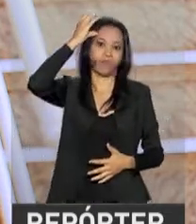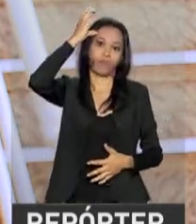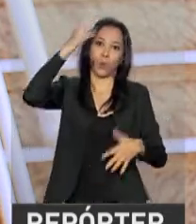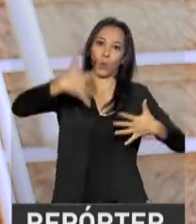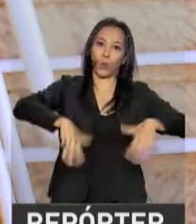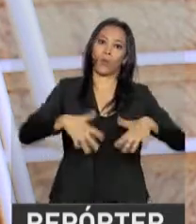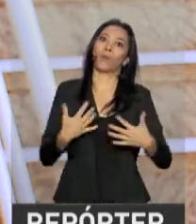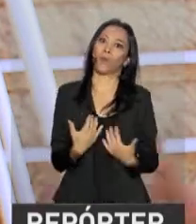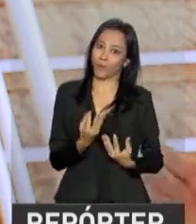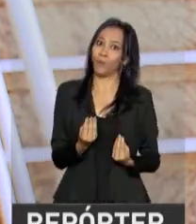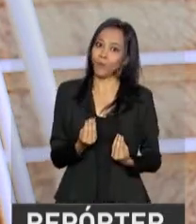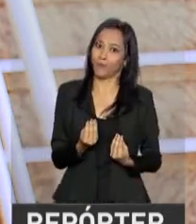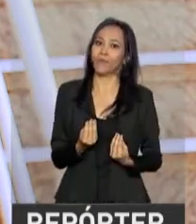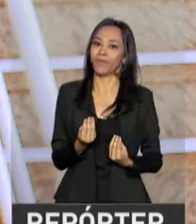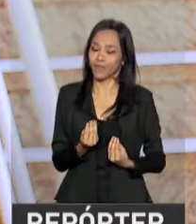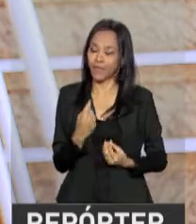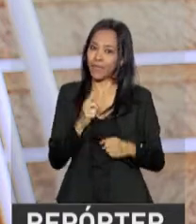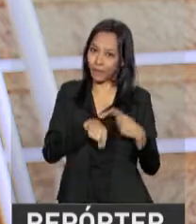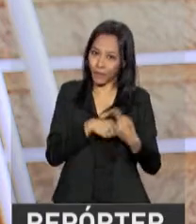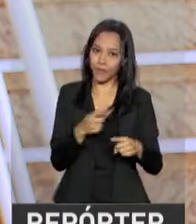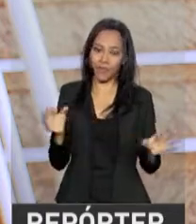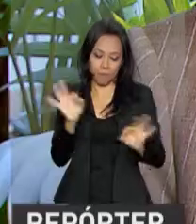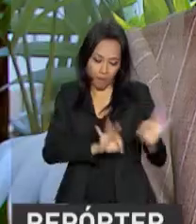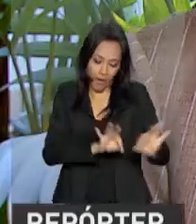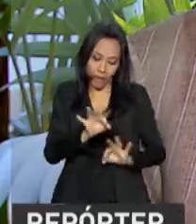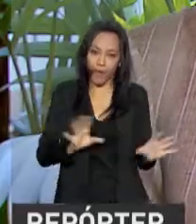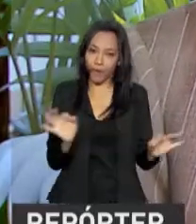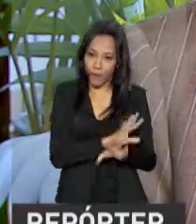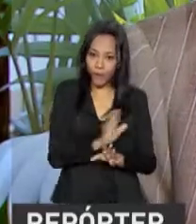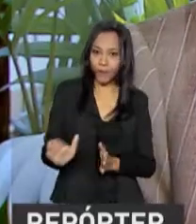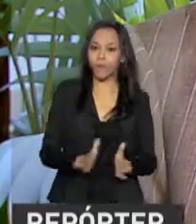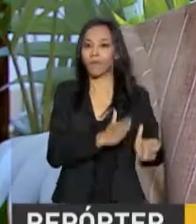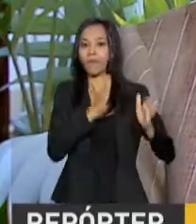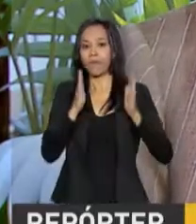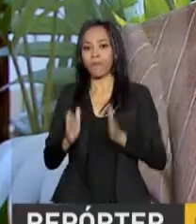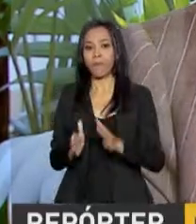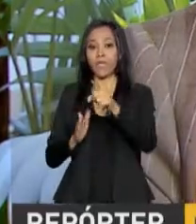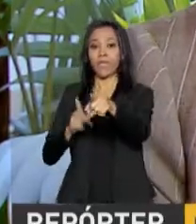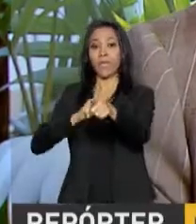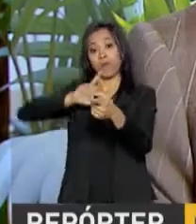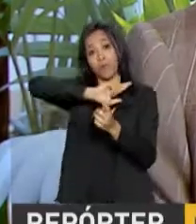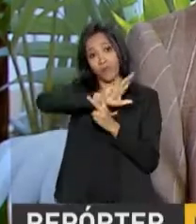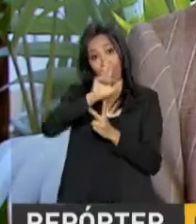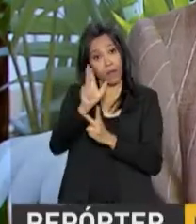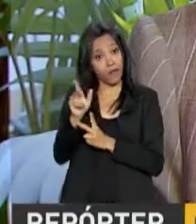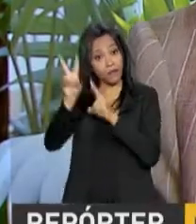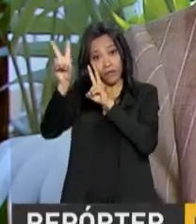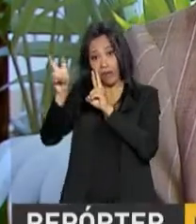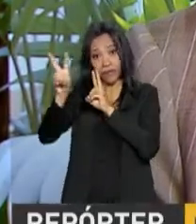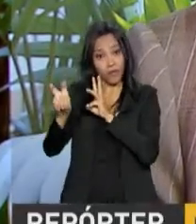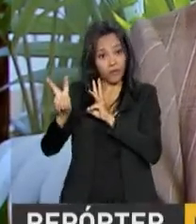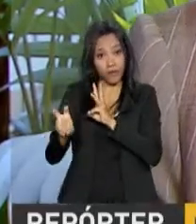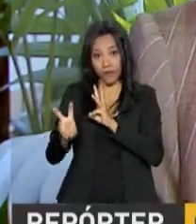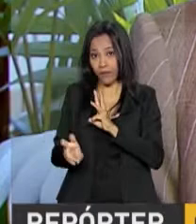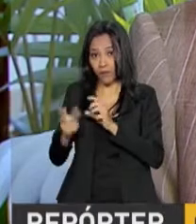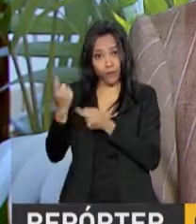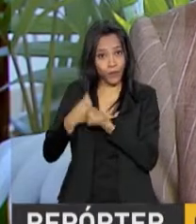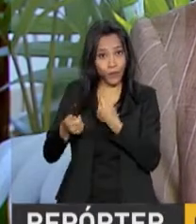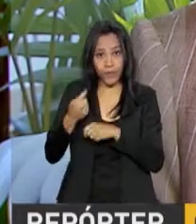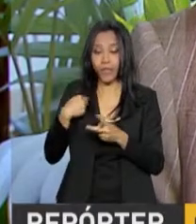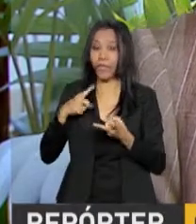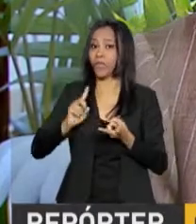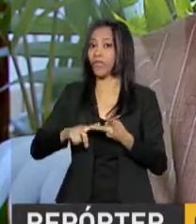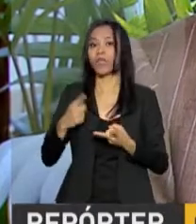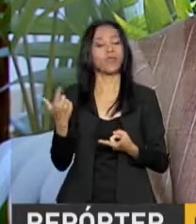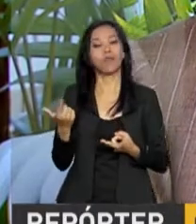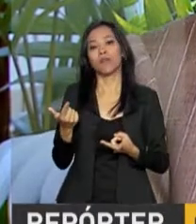muito grande que você leva depois dessa preparação. Nós temos linguagem diplomática, política internacional, economia,